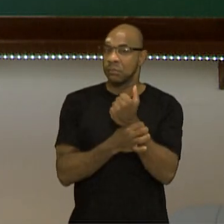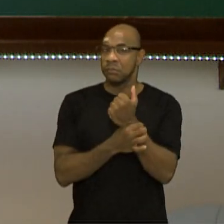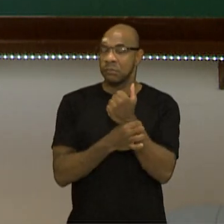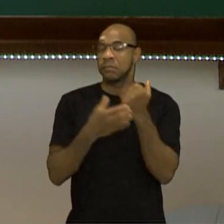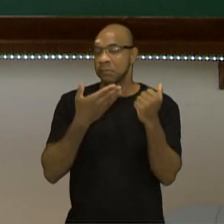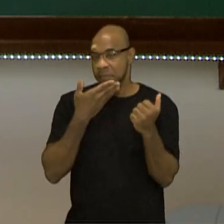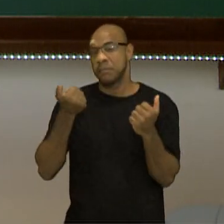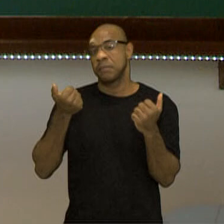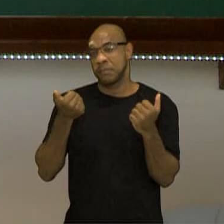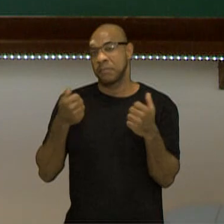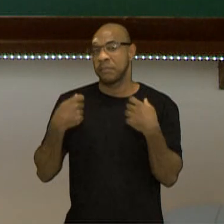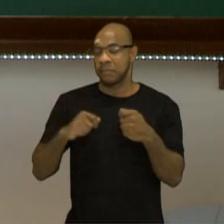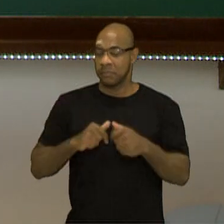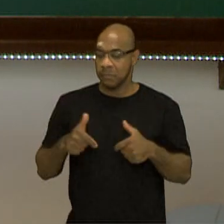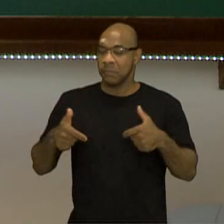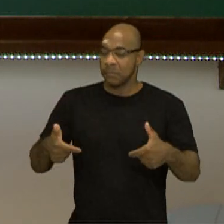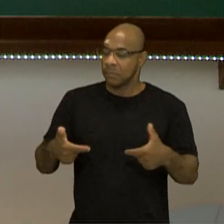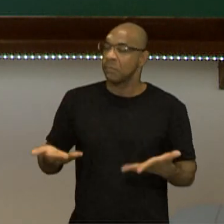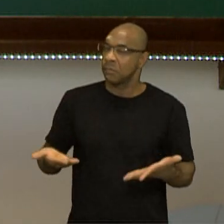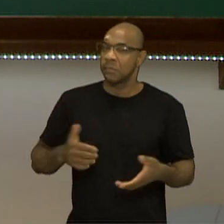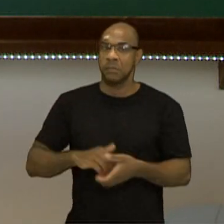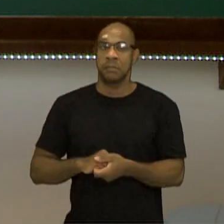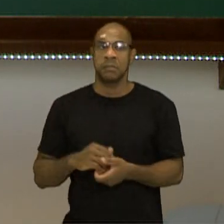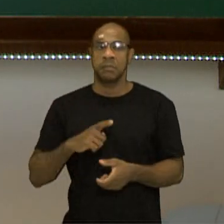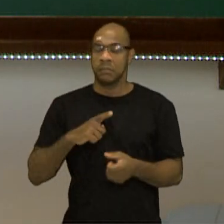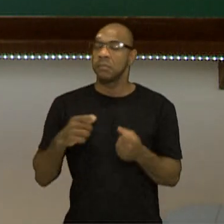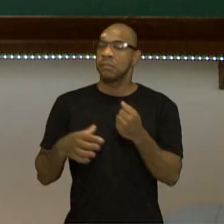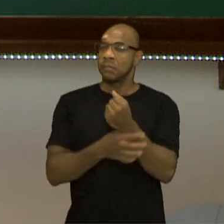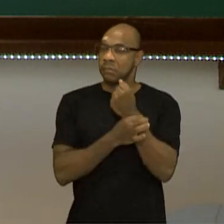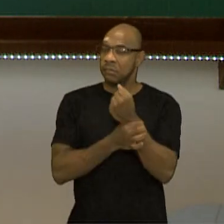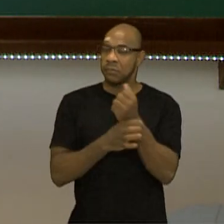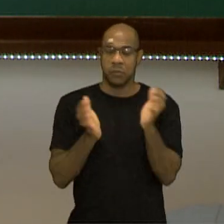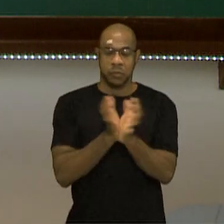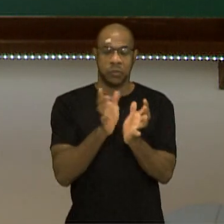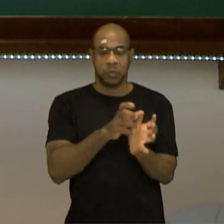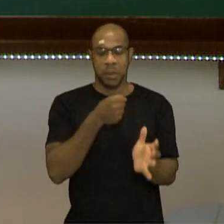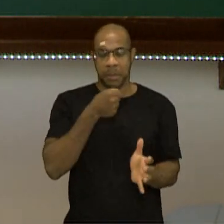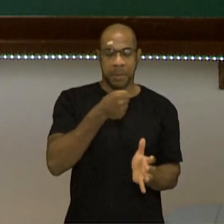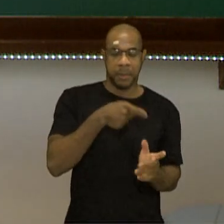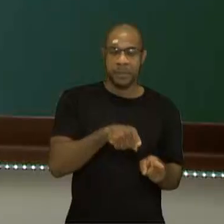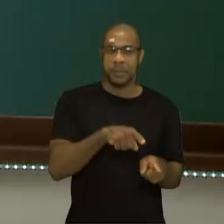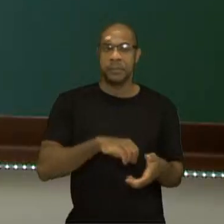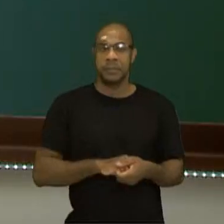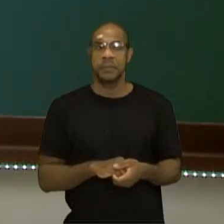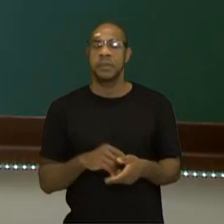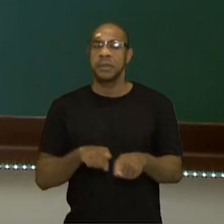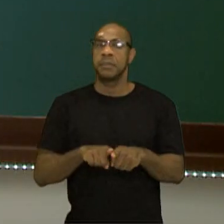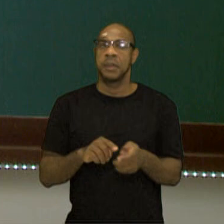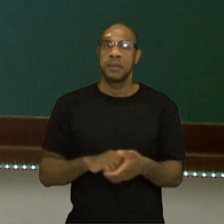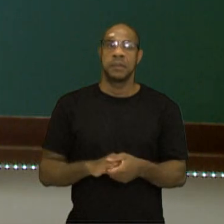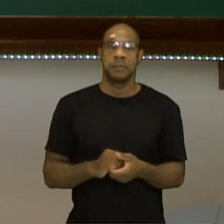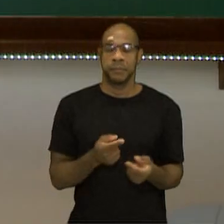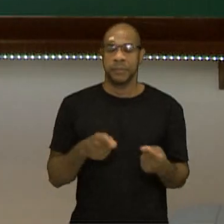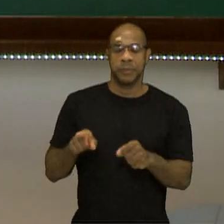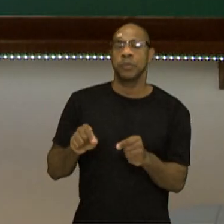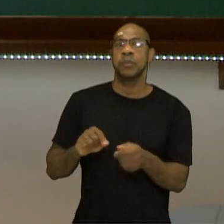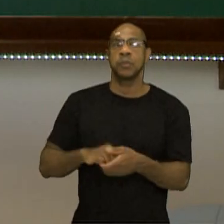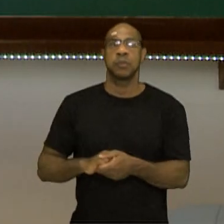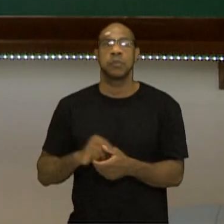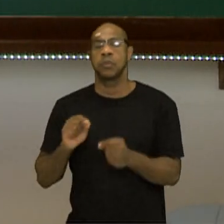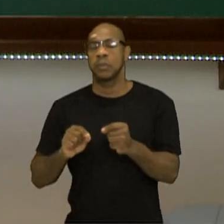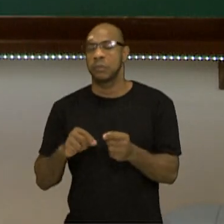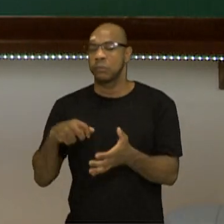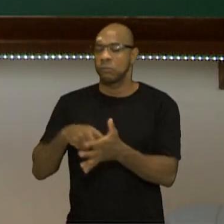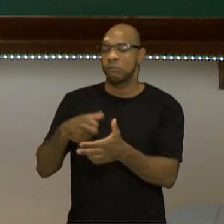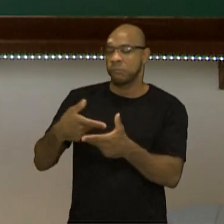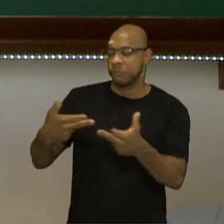jornalistas, precisa ter ações para que tenha segurança para os jornalistas, combatendo também a impunidade. Isso é